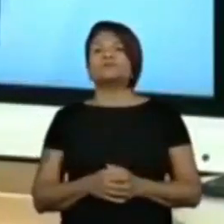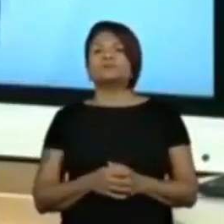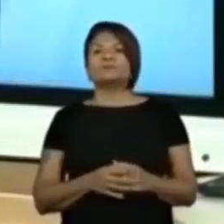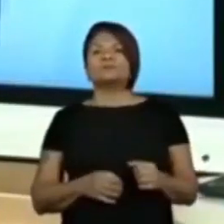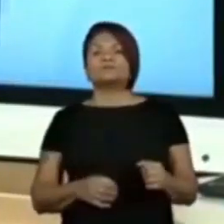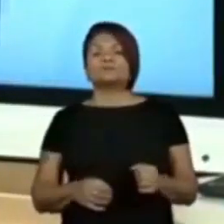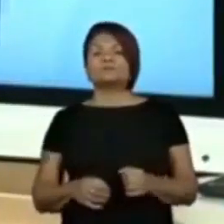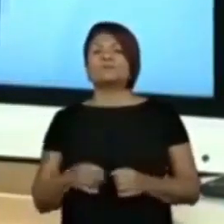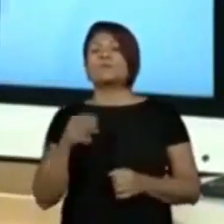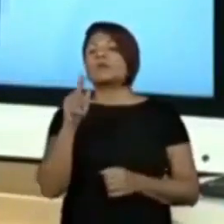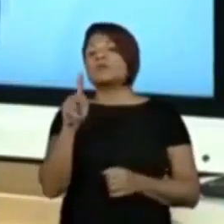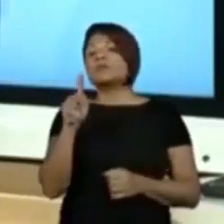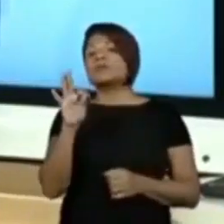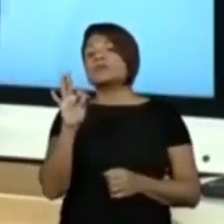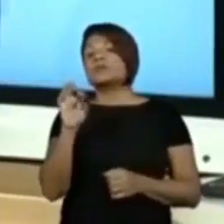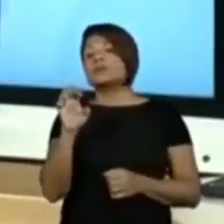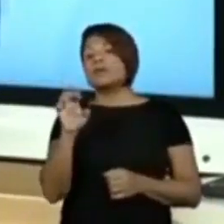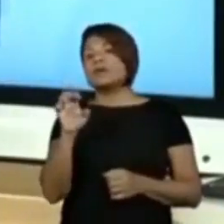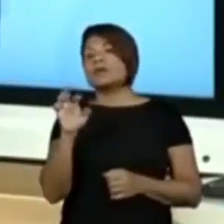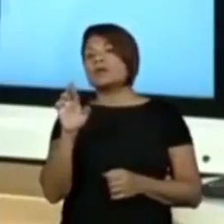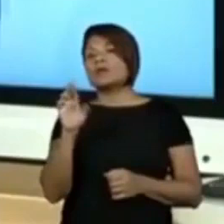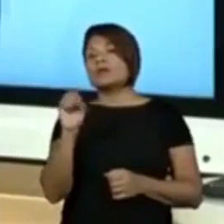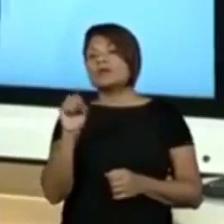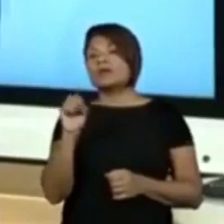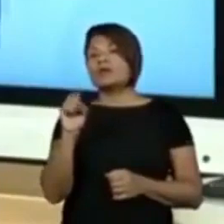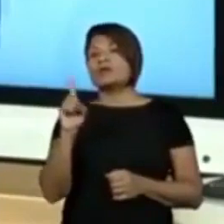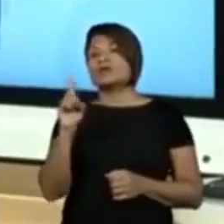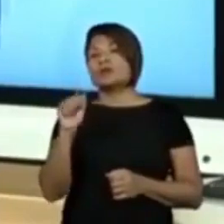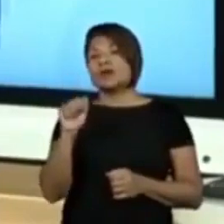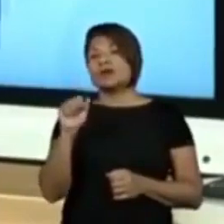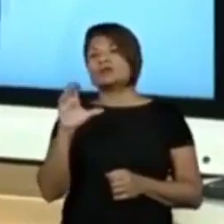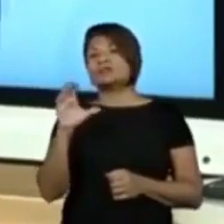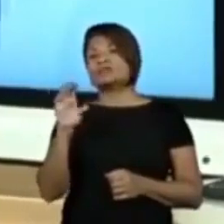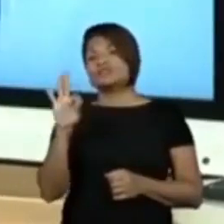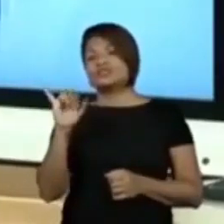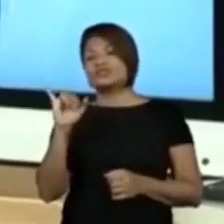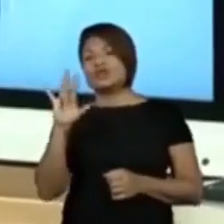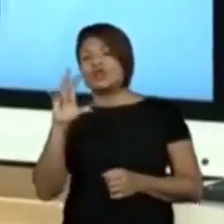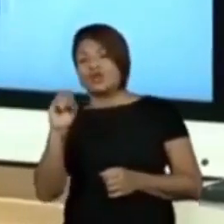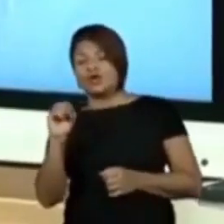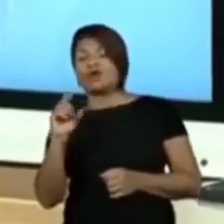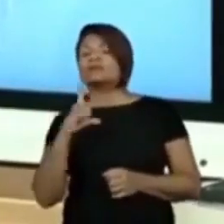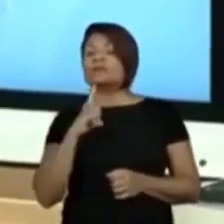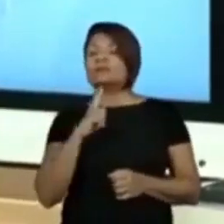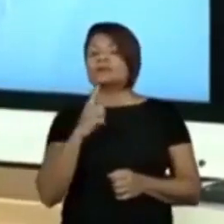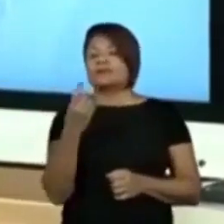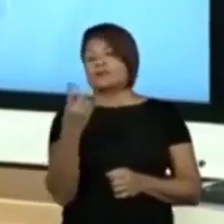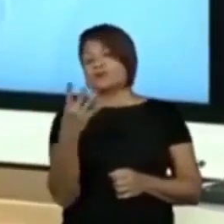O pterodáctilo teve 14 votos.